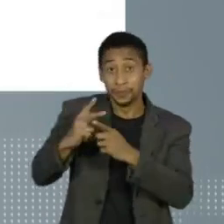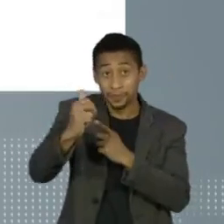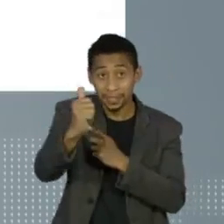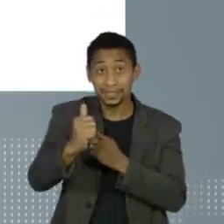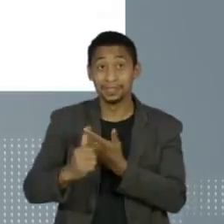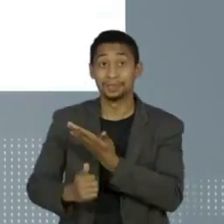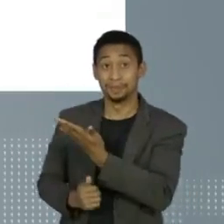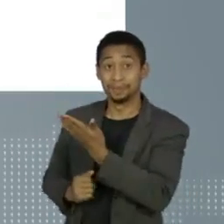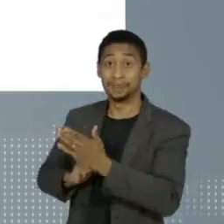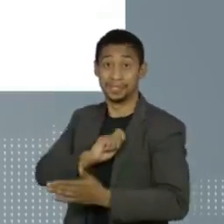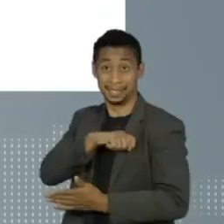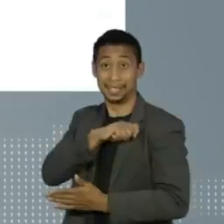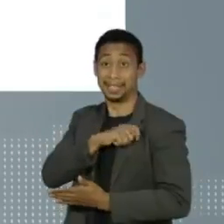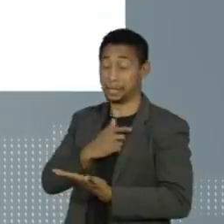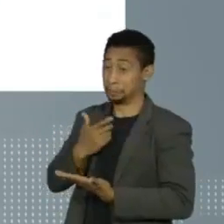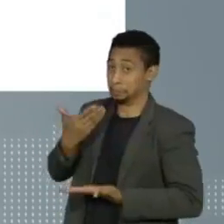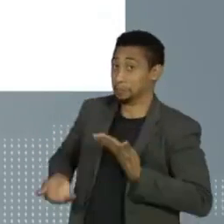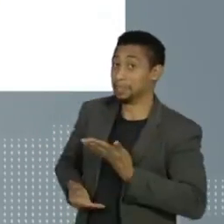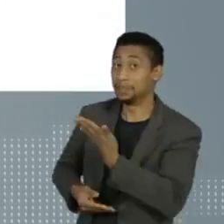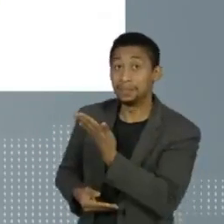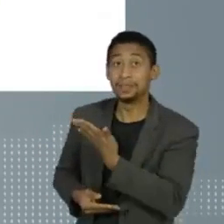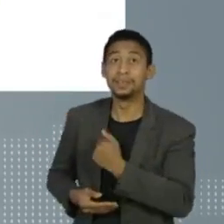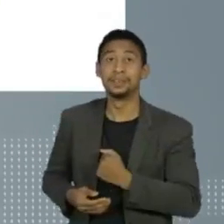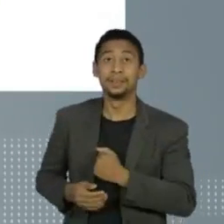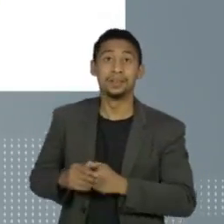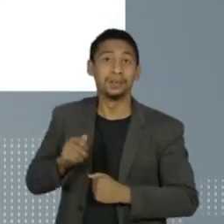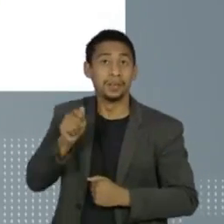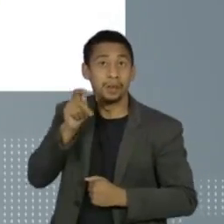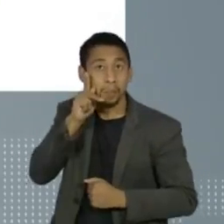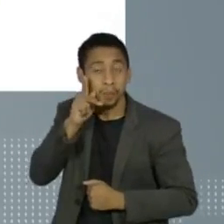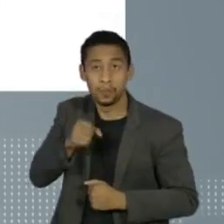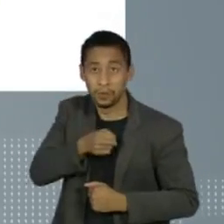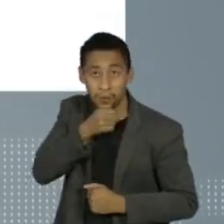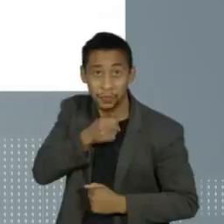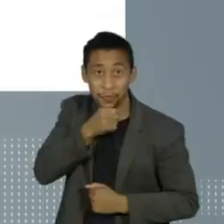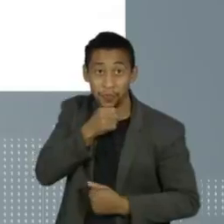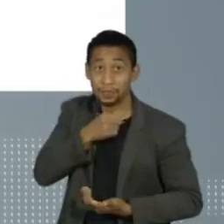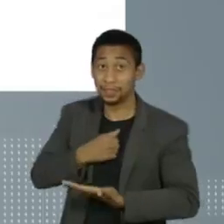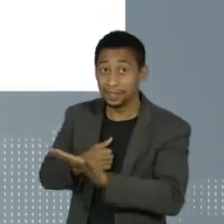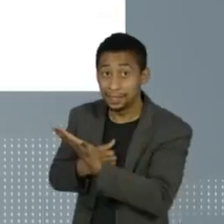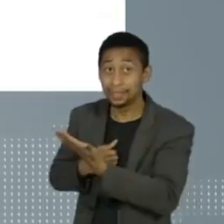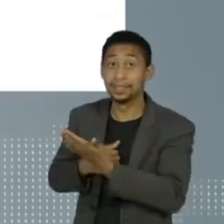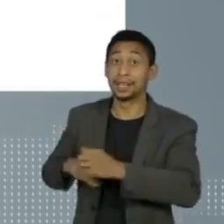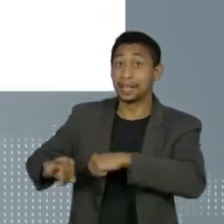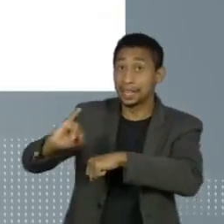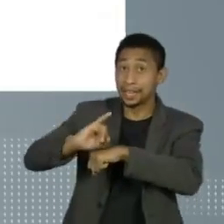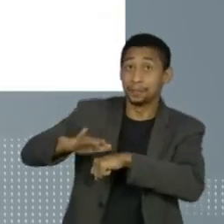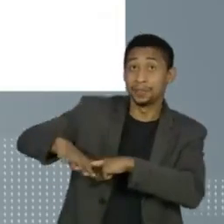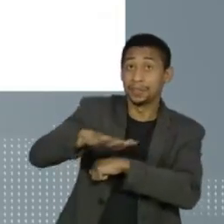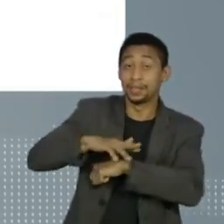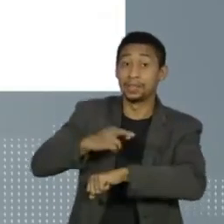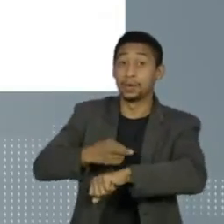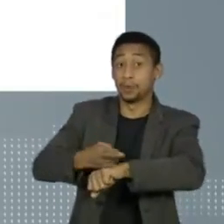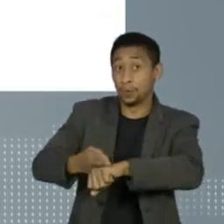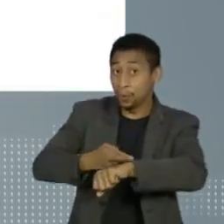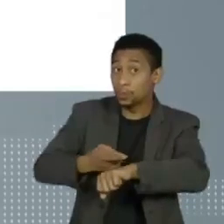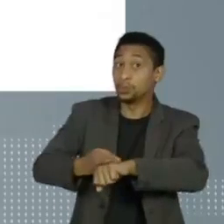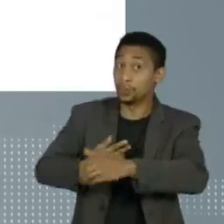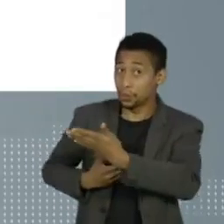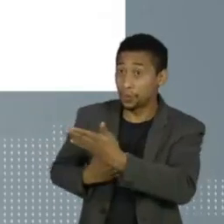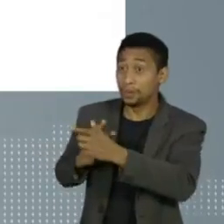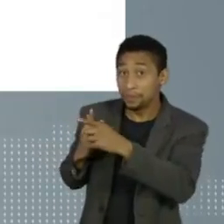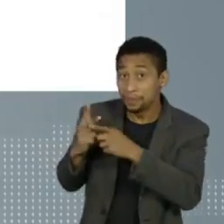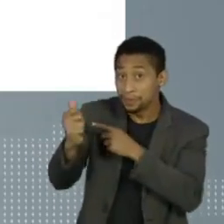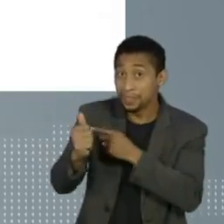sobre o delegado eguchi do patriota em Porto Velho capital de Rondônia a reeleição de hildon chaves do PSDB contra